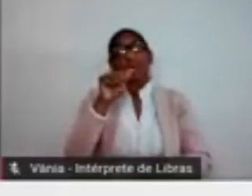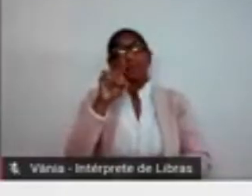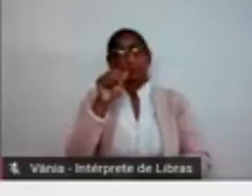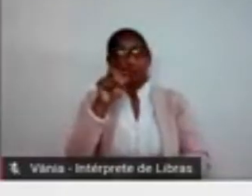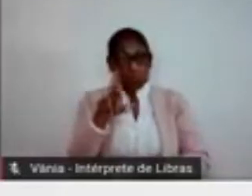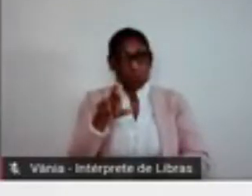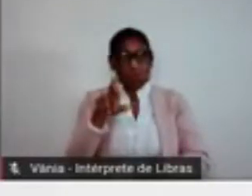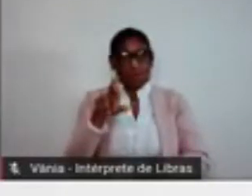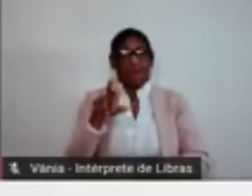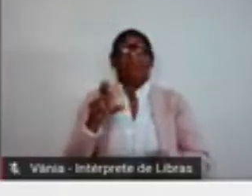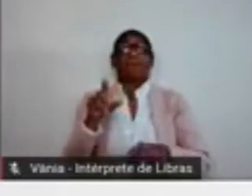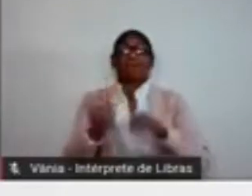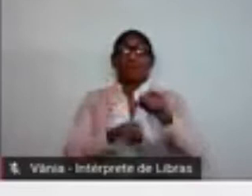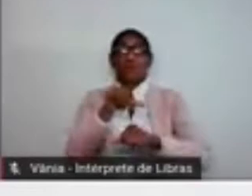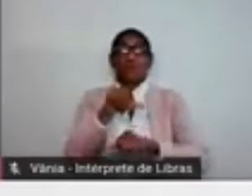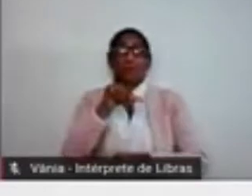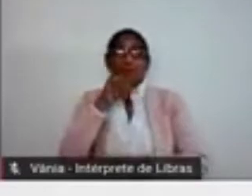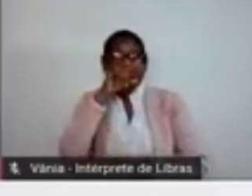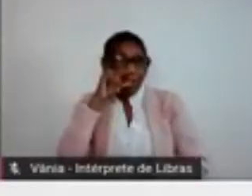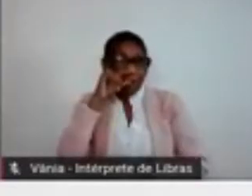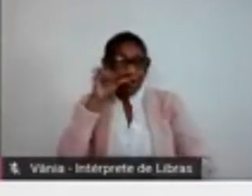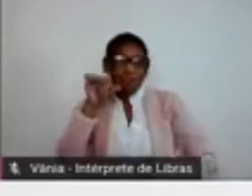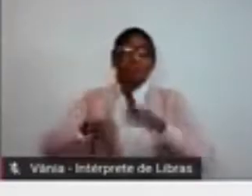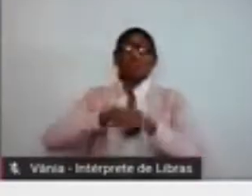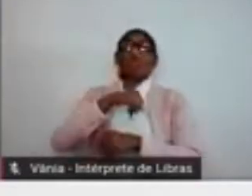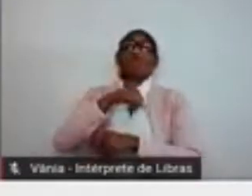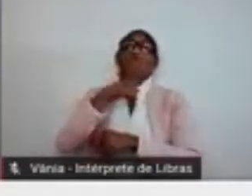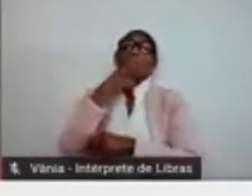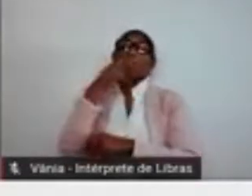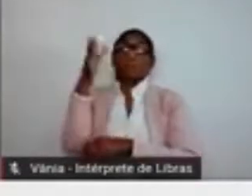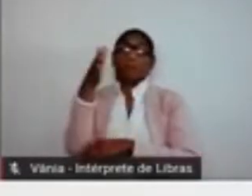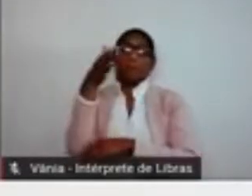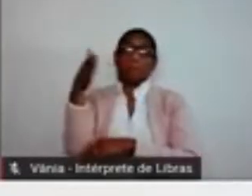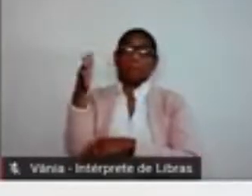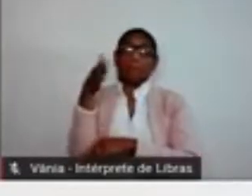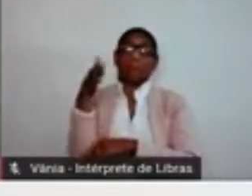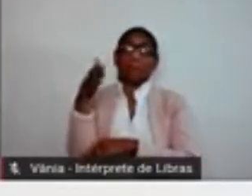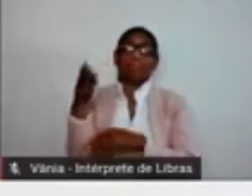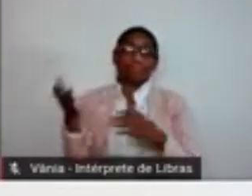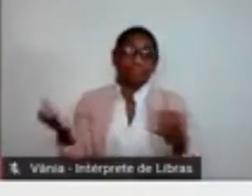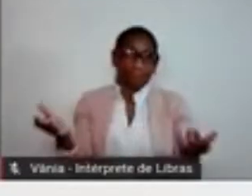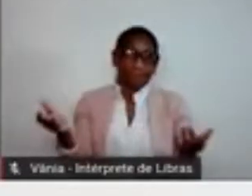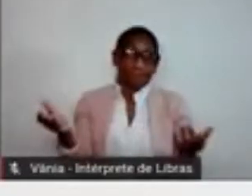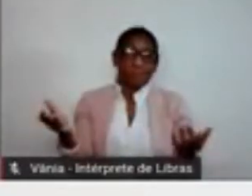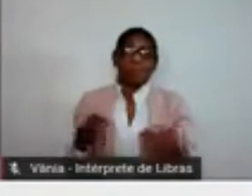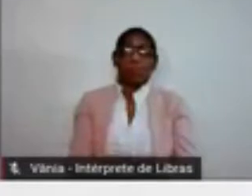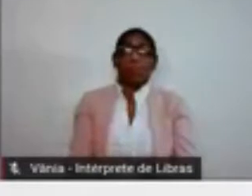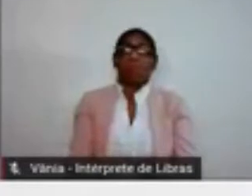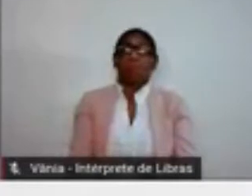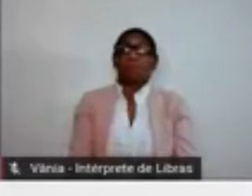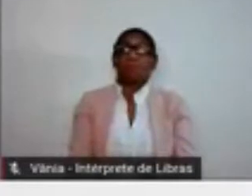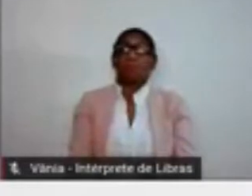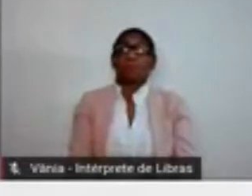esta variação, né, de 7% negativamente na disponibilidade de leitos, e por isso